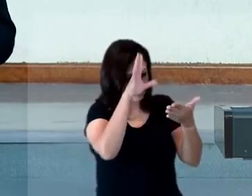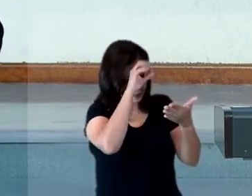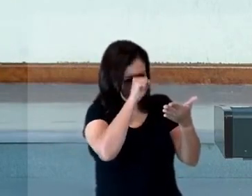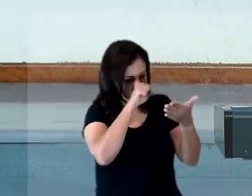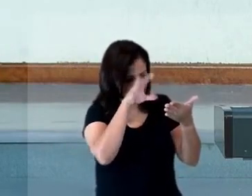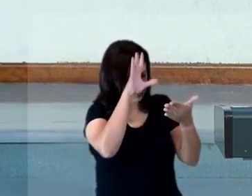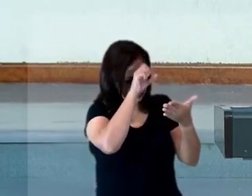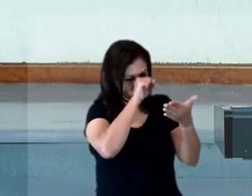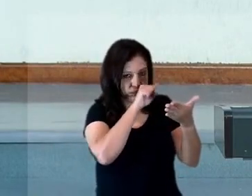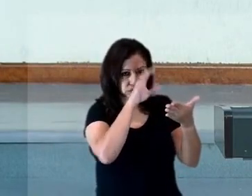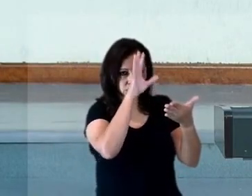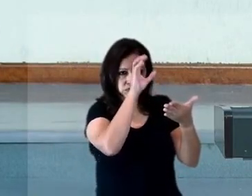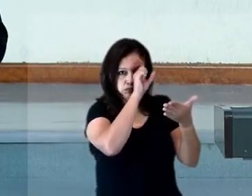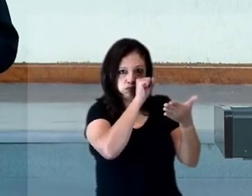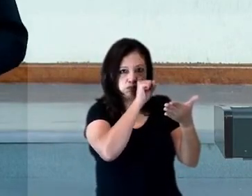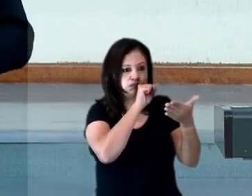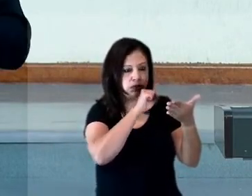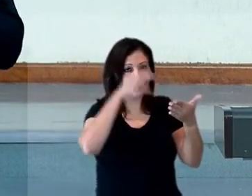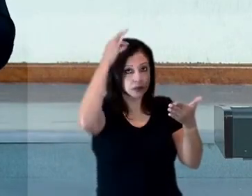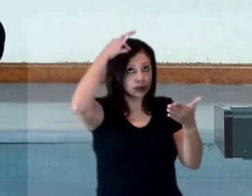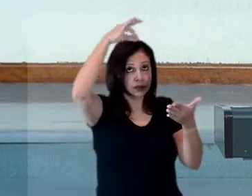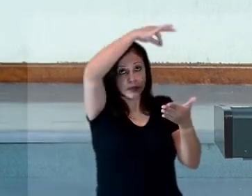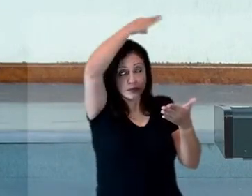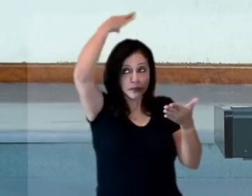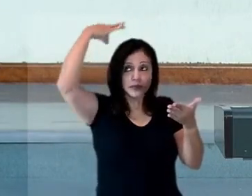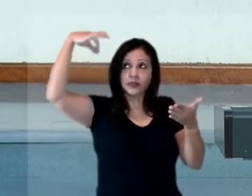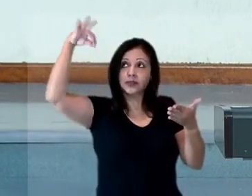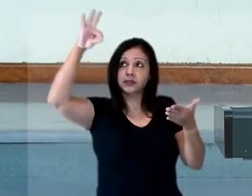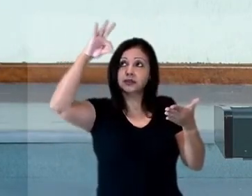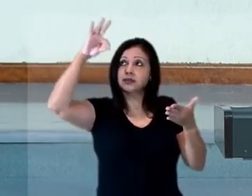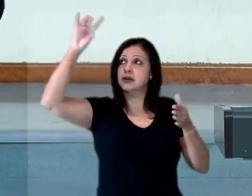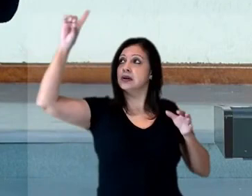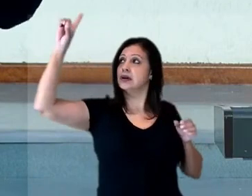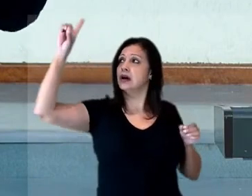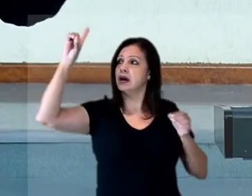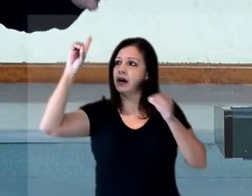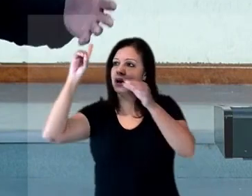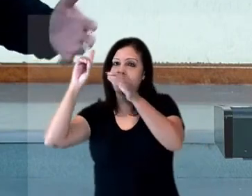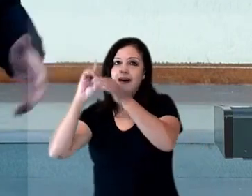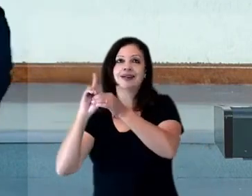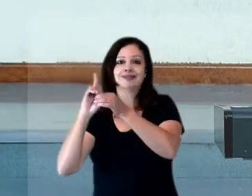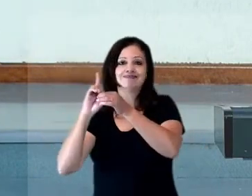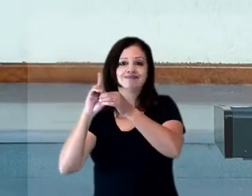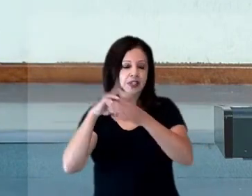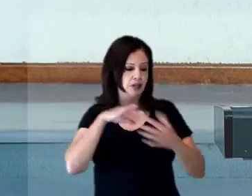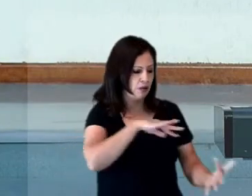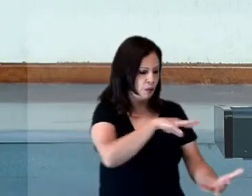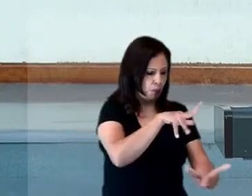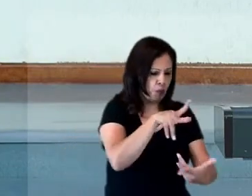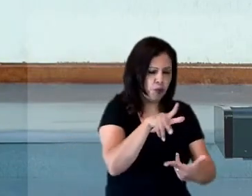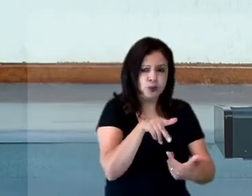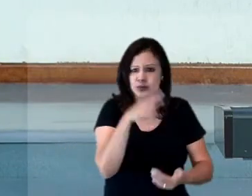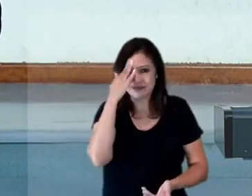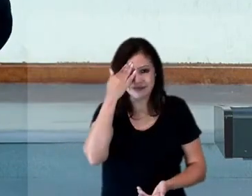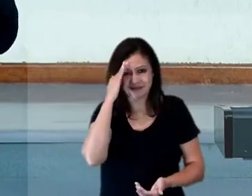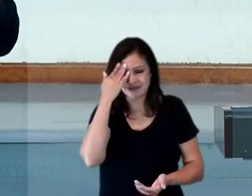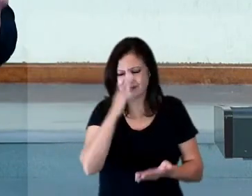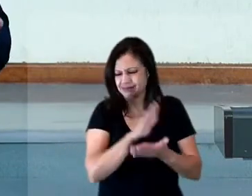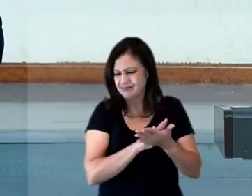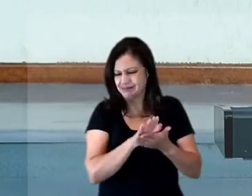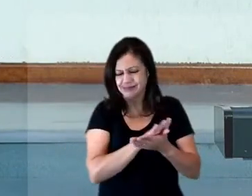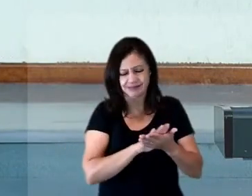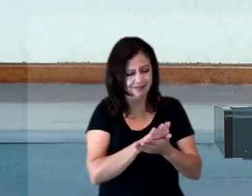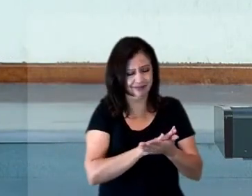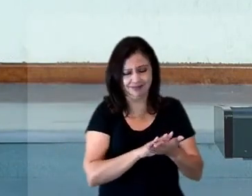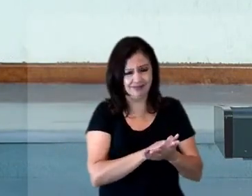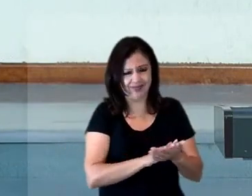Nós podemos ter proximidade, intimidade com ele. Talvez as pessoas do mundo não compreendam, aquelas que ainda não